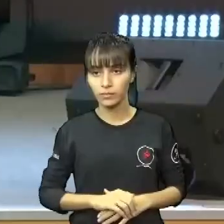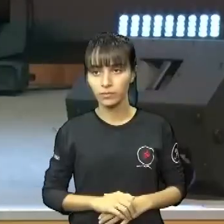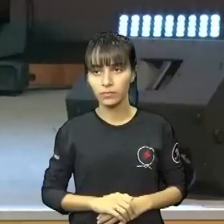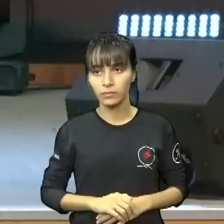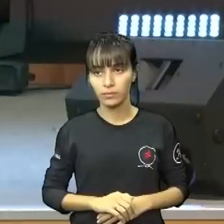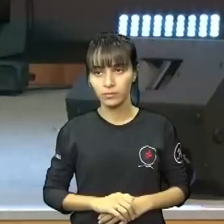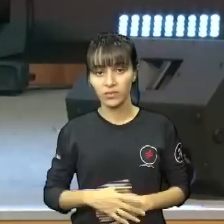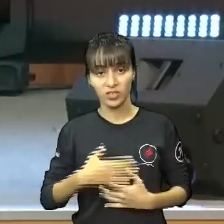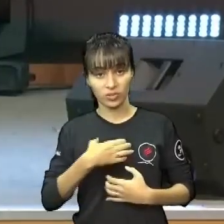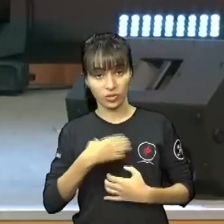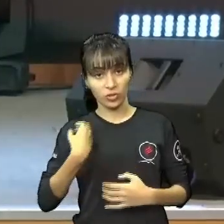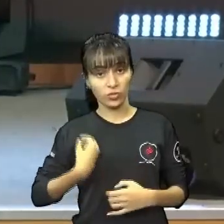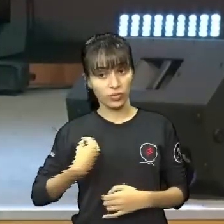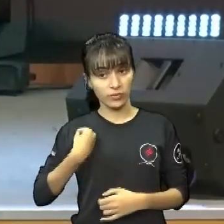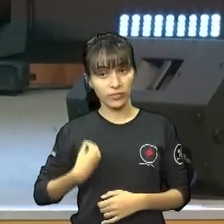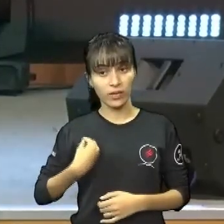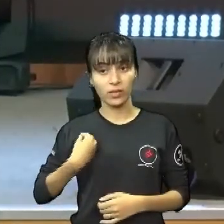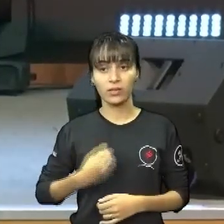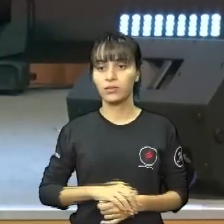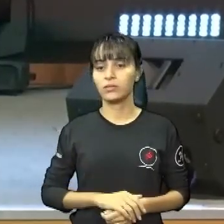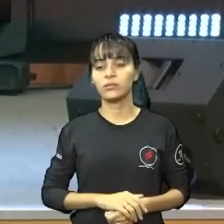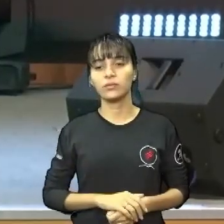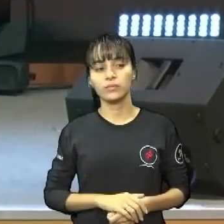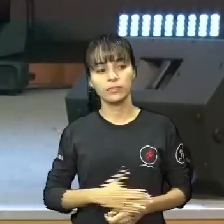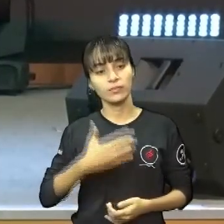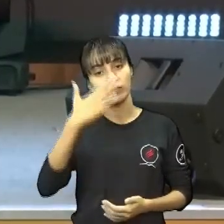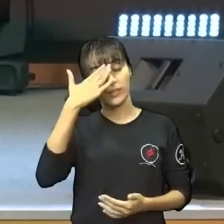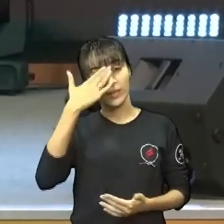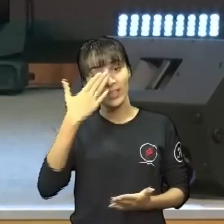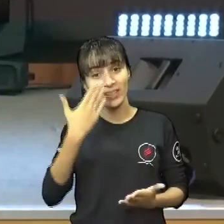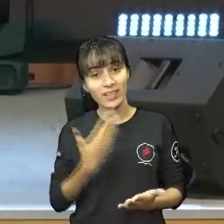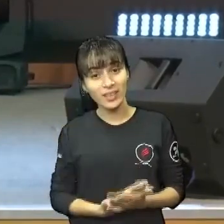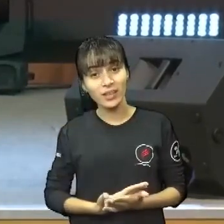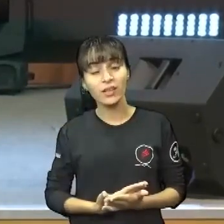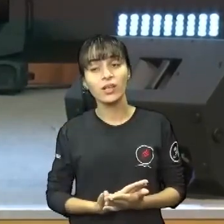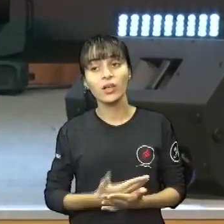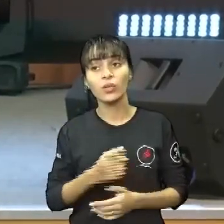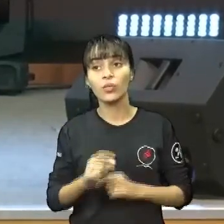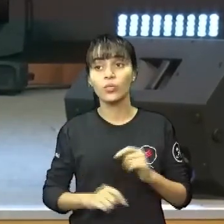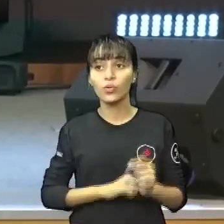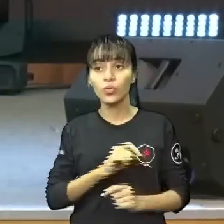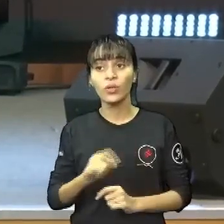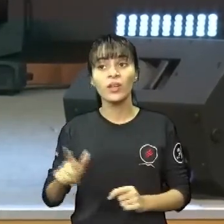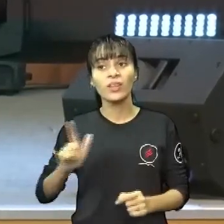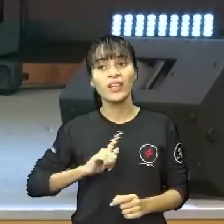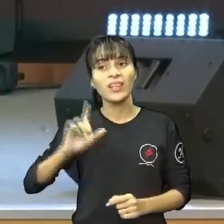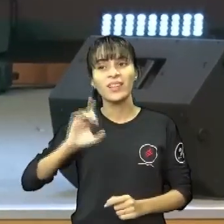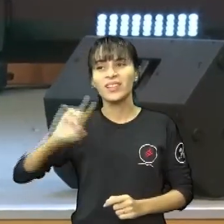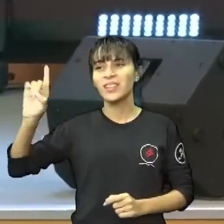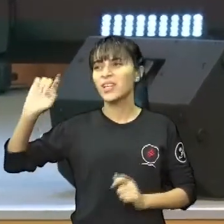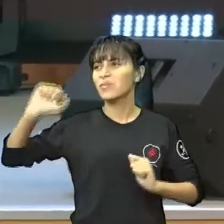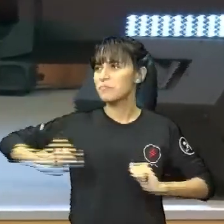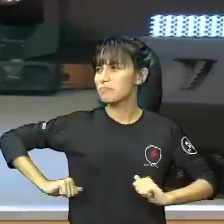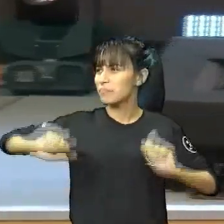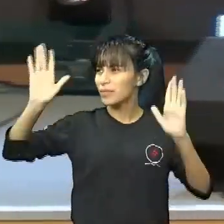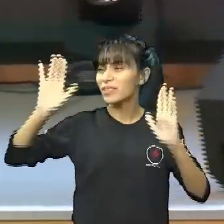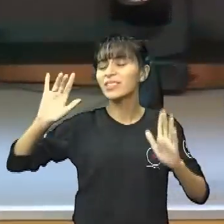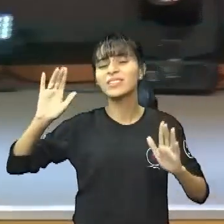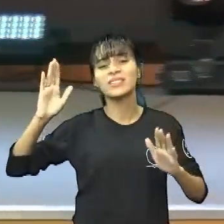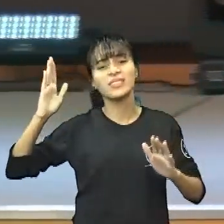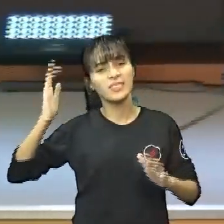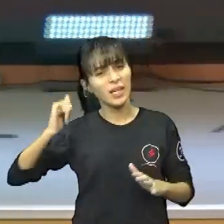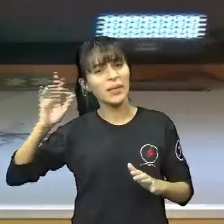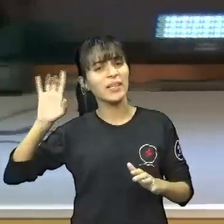esse estilo de vida crê que existe um Deus absoluto e se você crê que existe um Deus